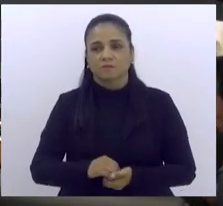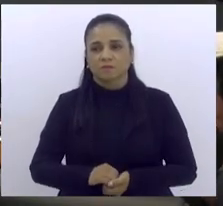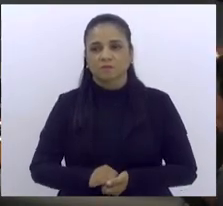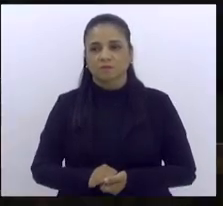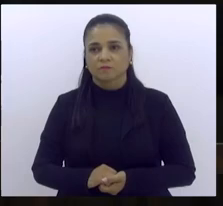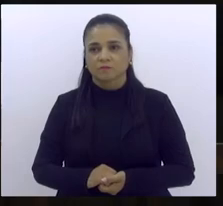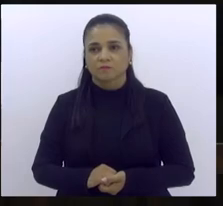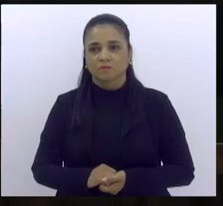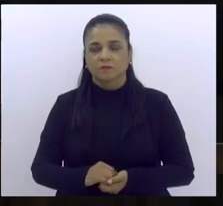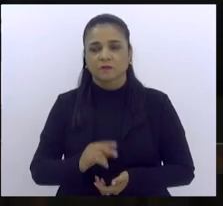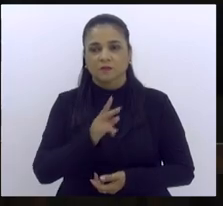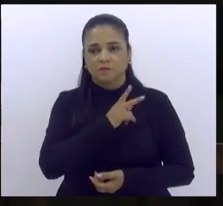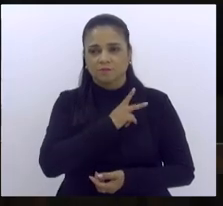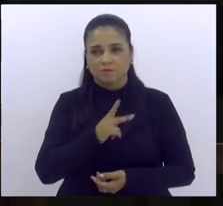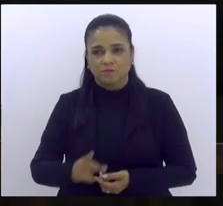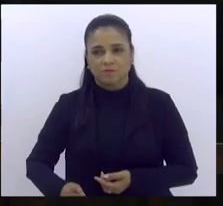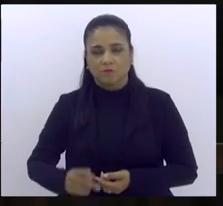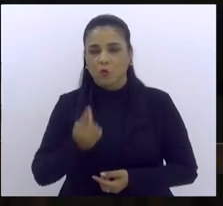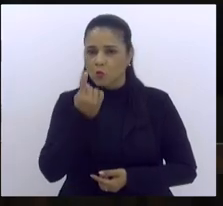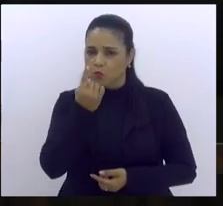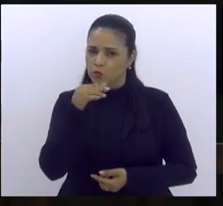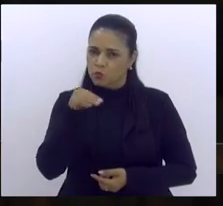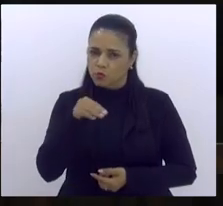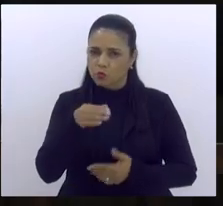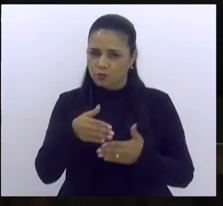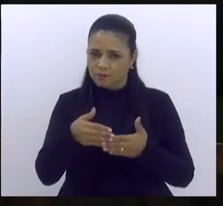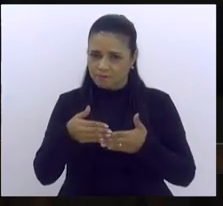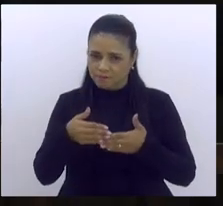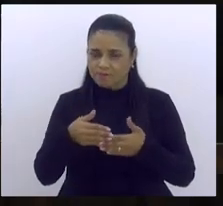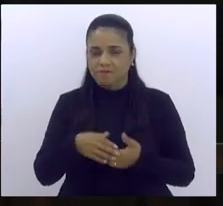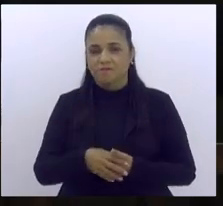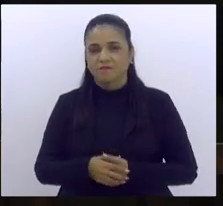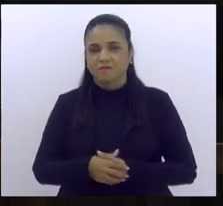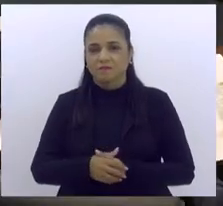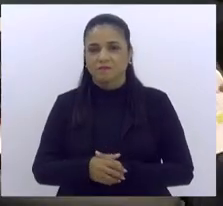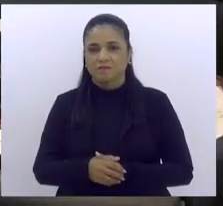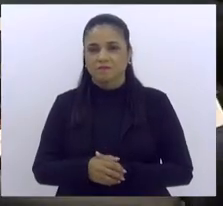A presidência pede um minuto para tirar uma dúvida.